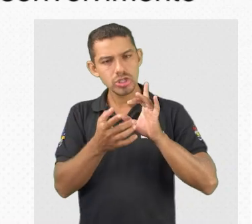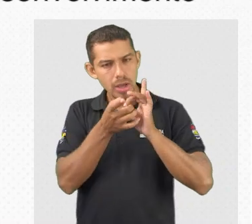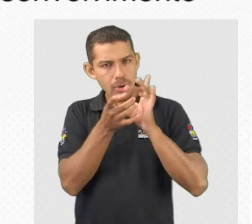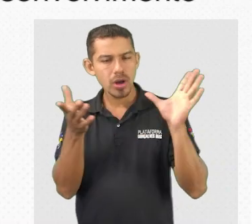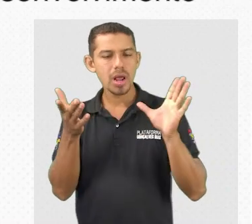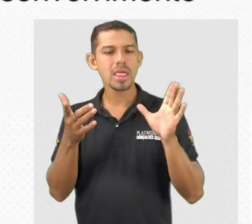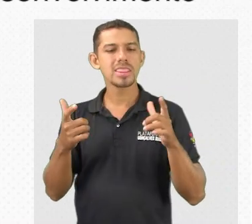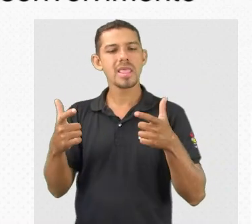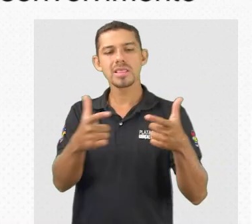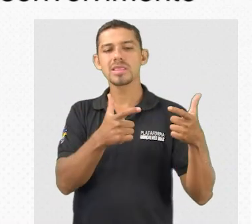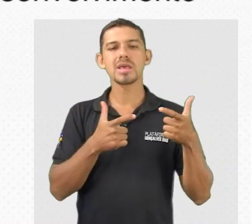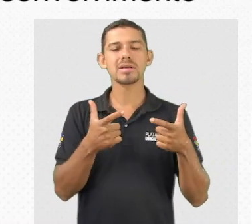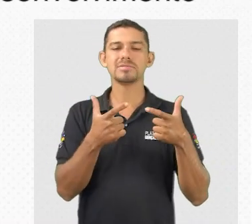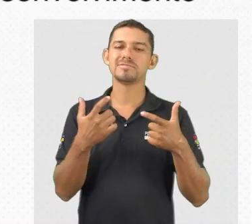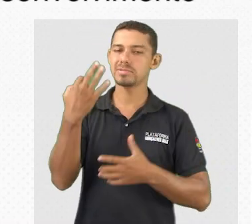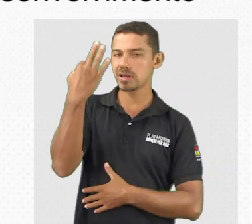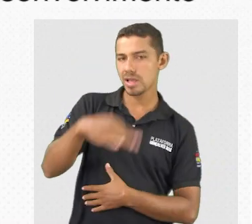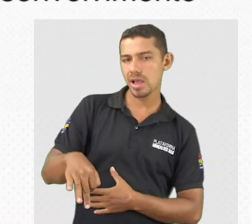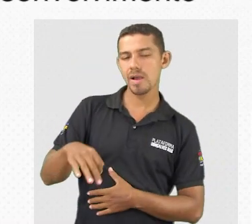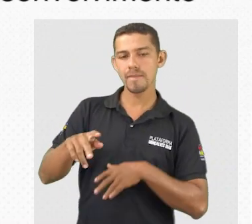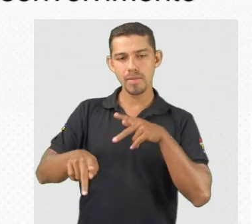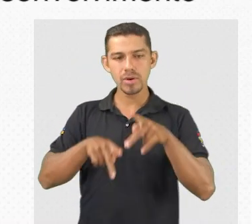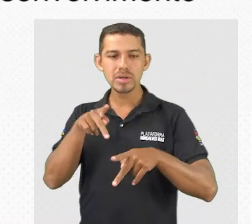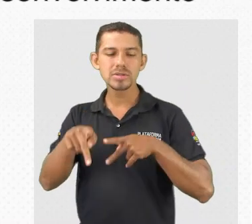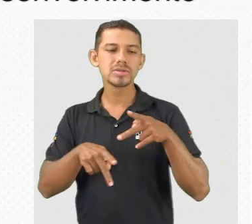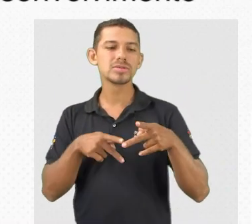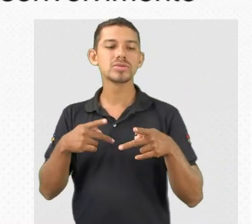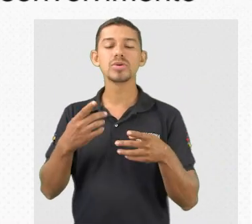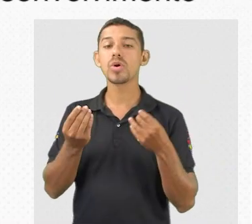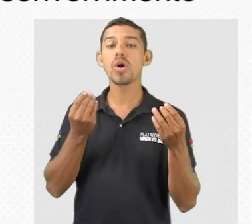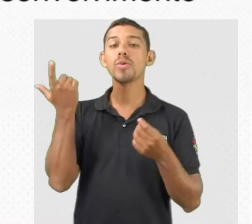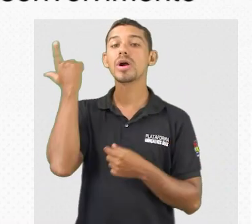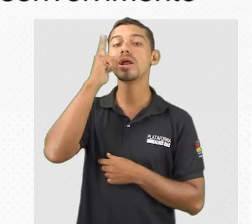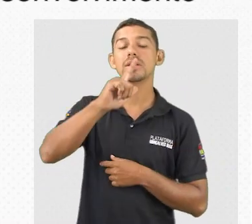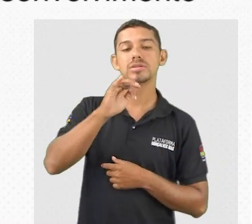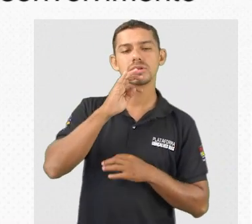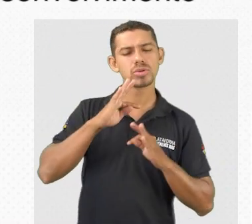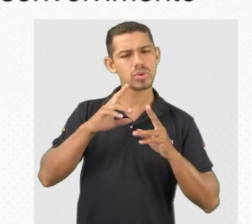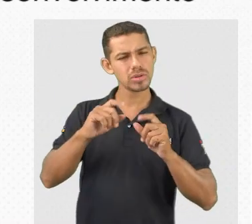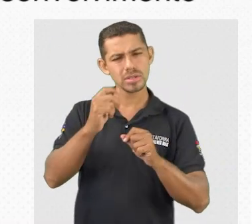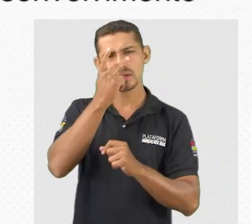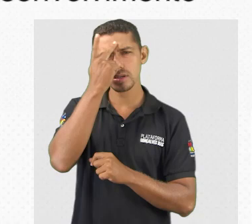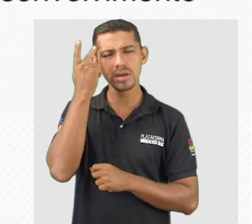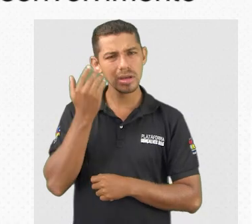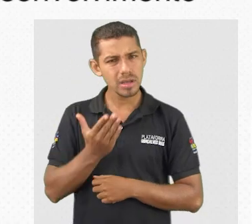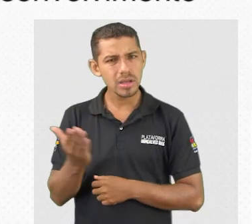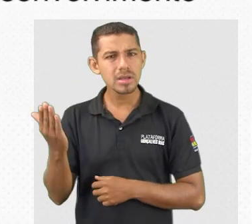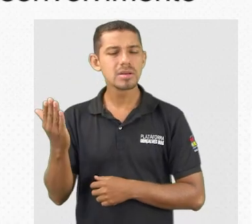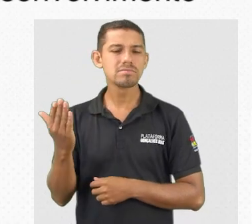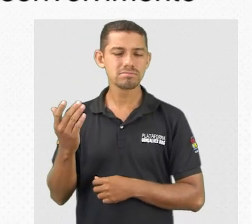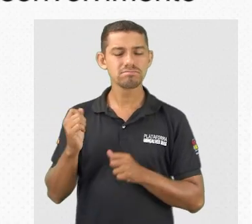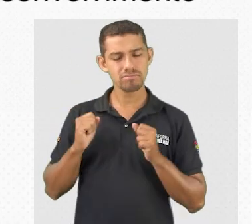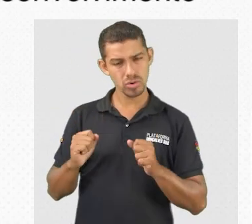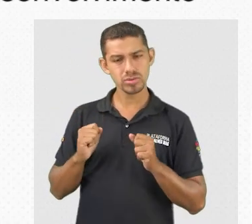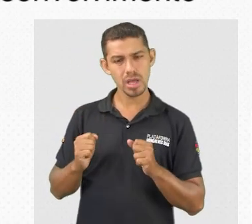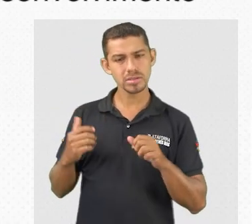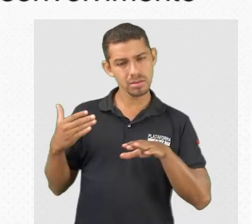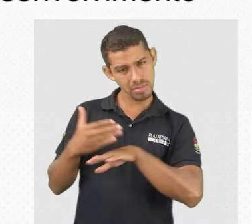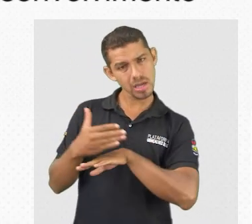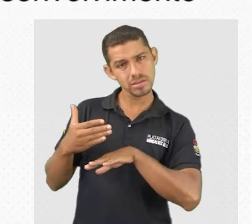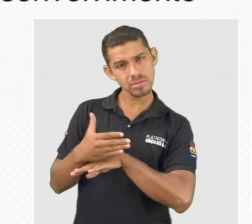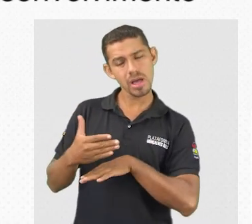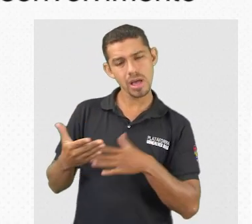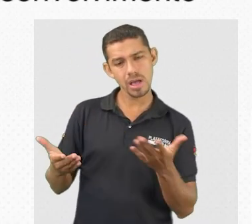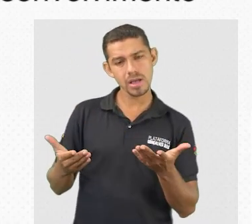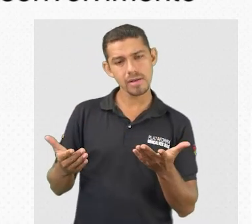dentro de um território com certa densidade populacional, como garantir que todas essas pessoas pudessem participar e